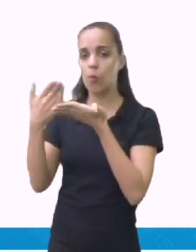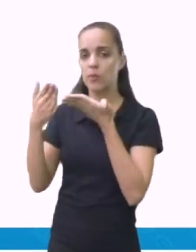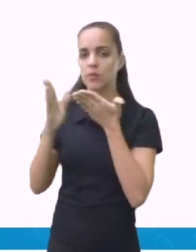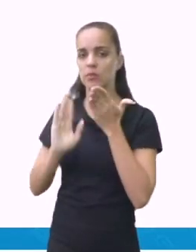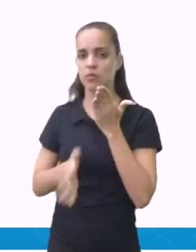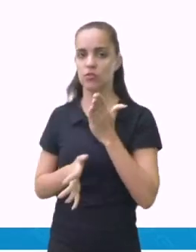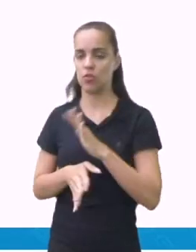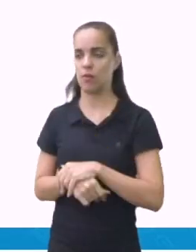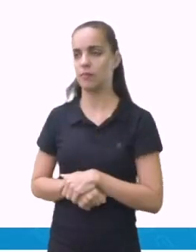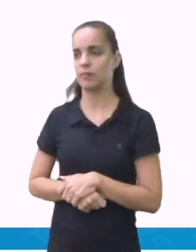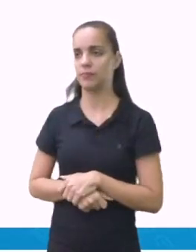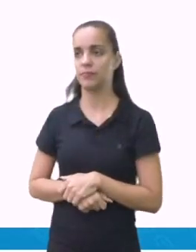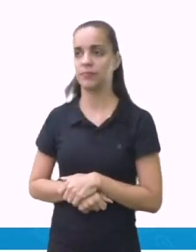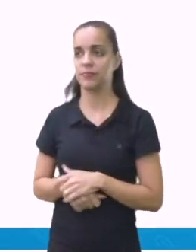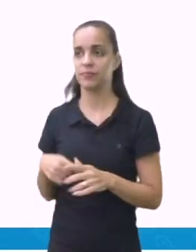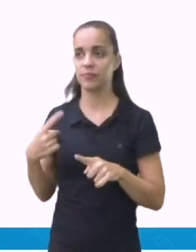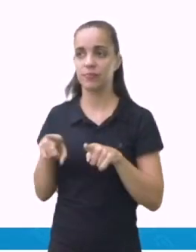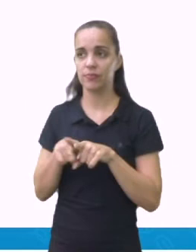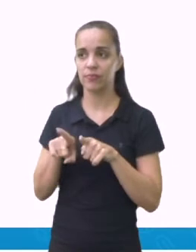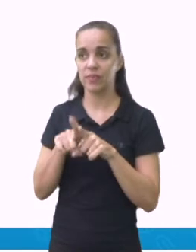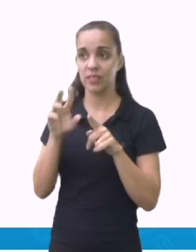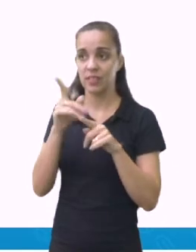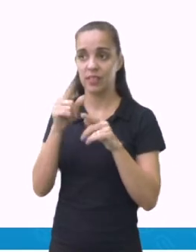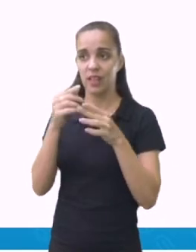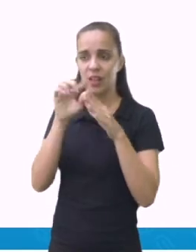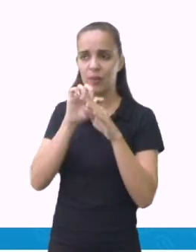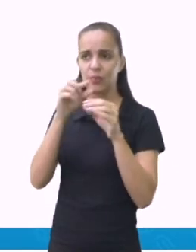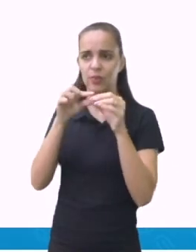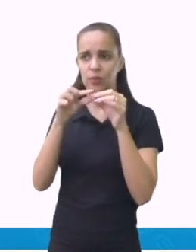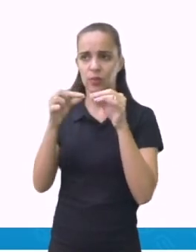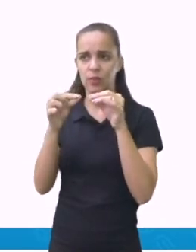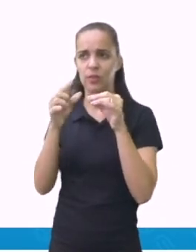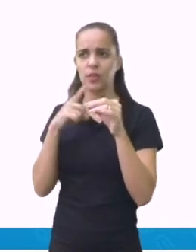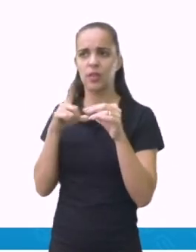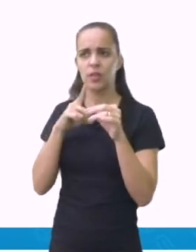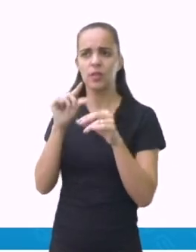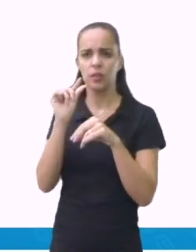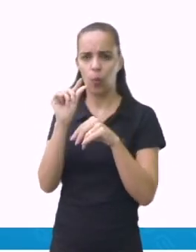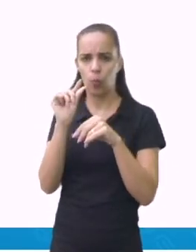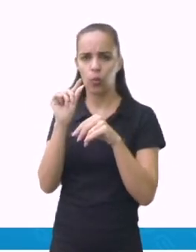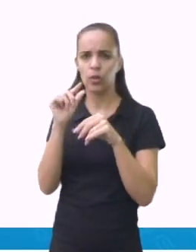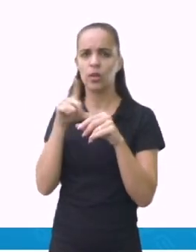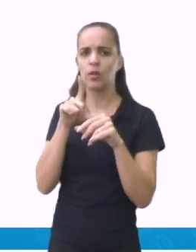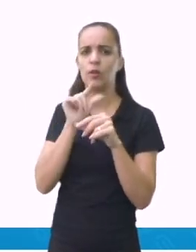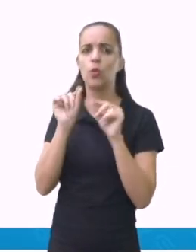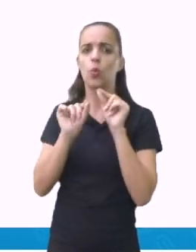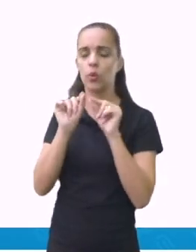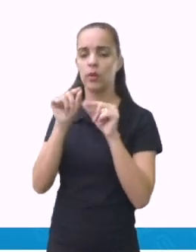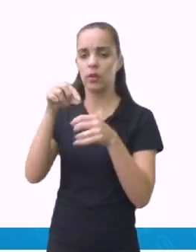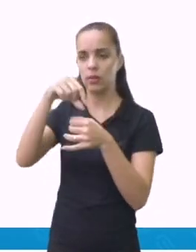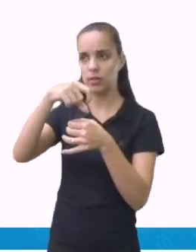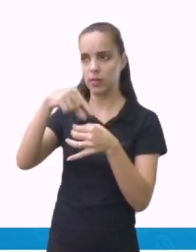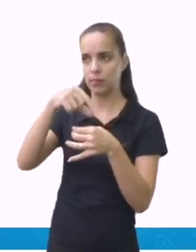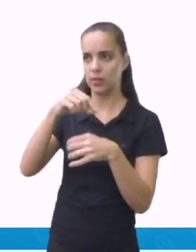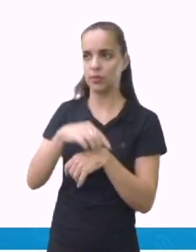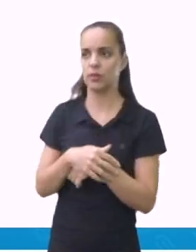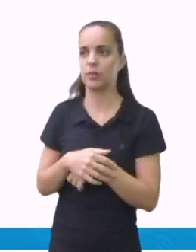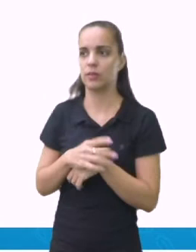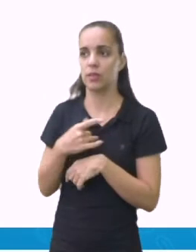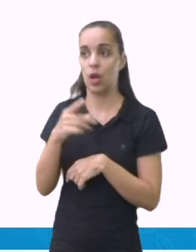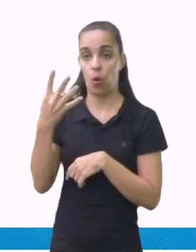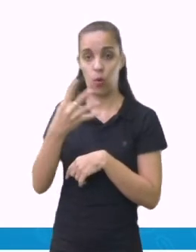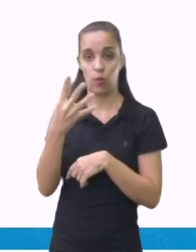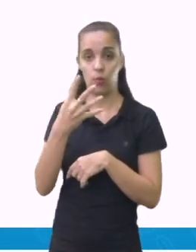caule. E lá na ponta ainda temos um pouquinho de semente. Já aqui no